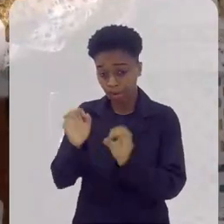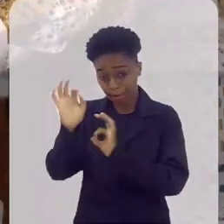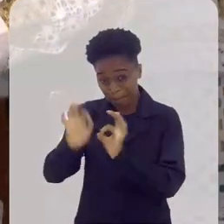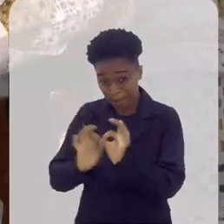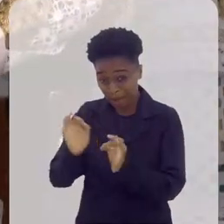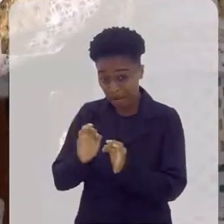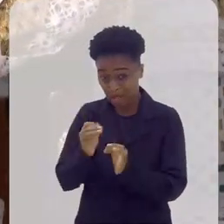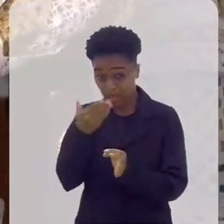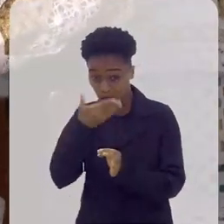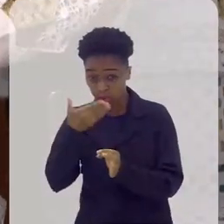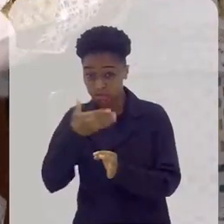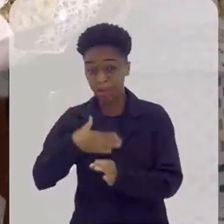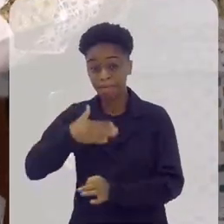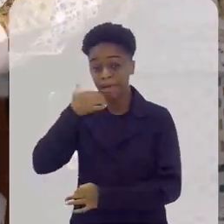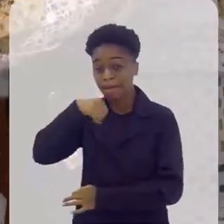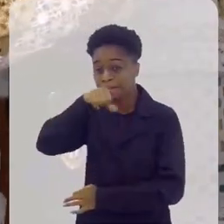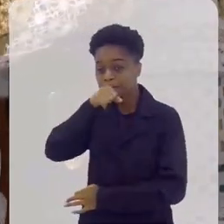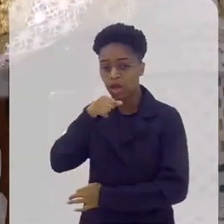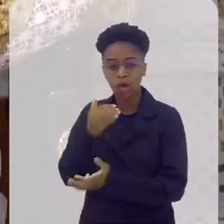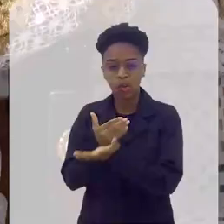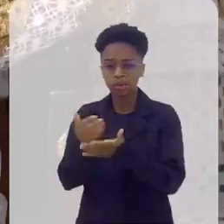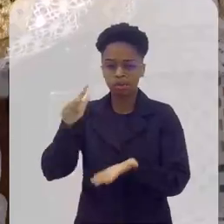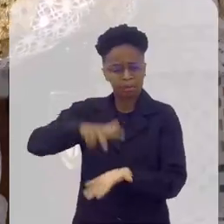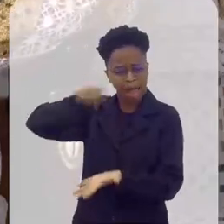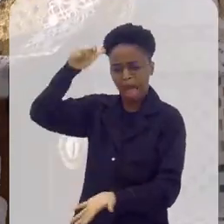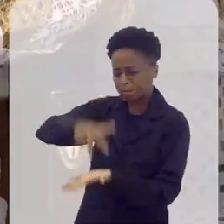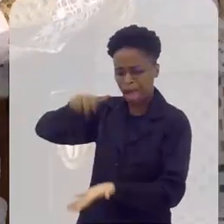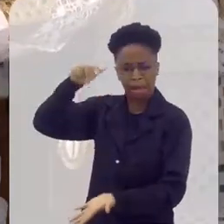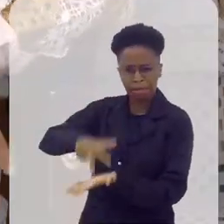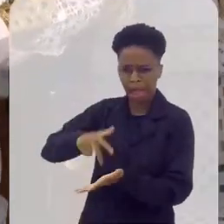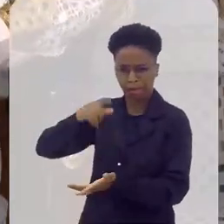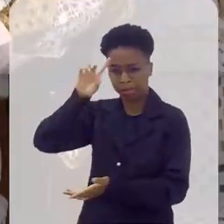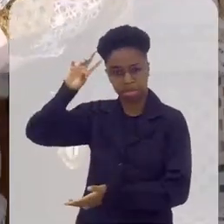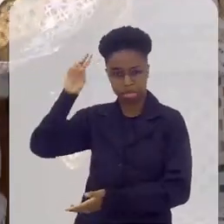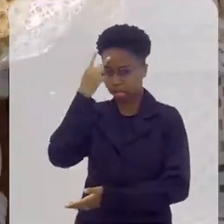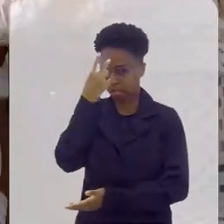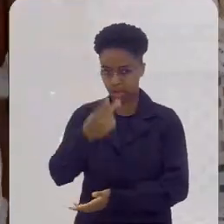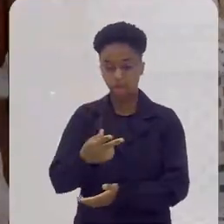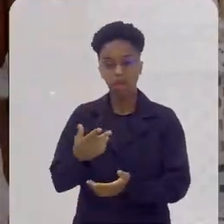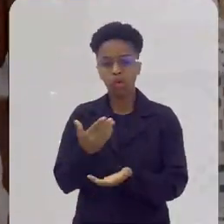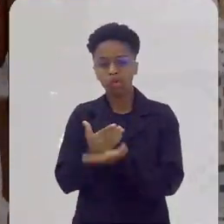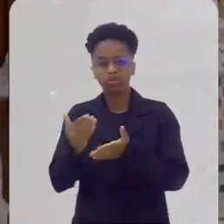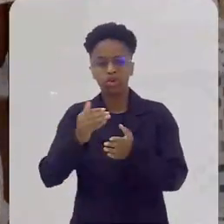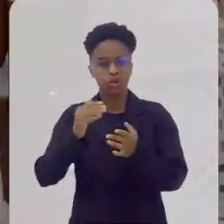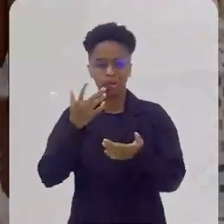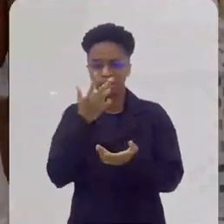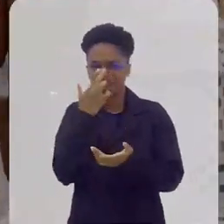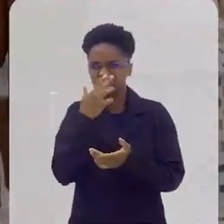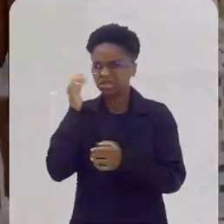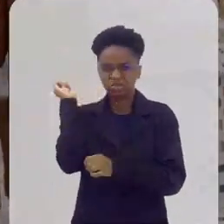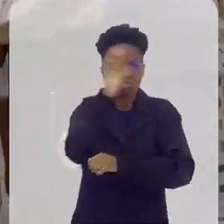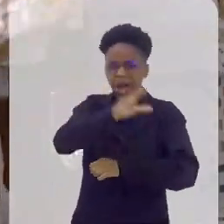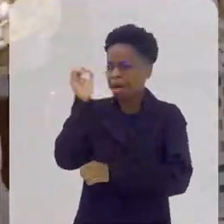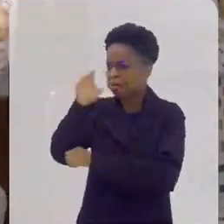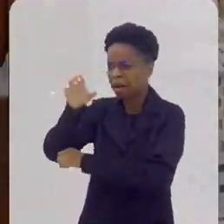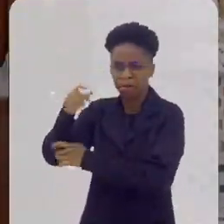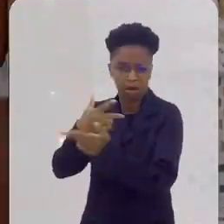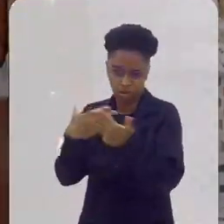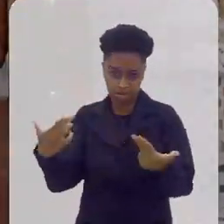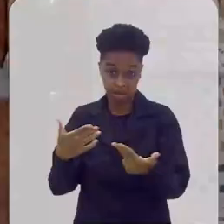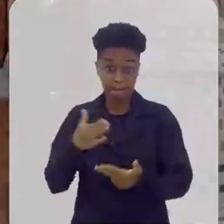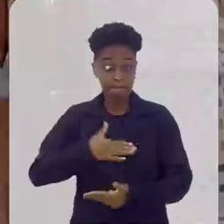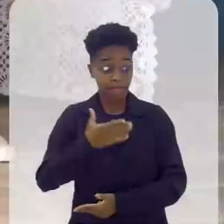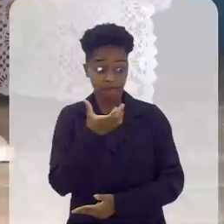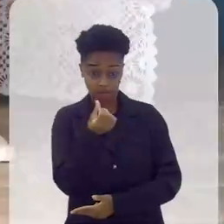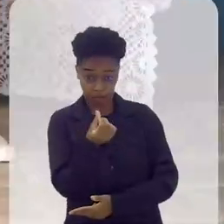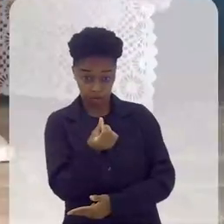confecção desses doces, a mamãe teve um surto e começou a dar saltos para o alto e atirando, como se estivesse atirando alguma coisa para